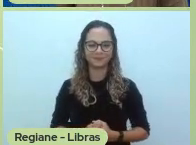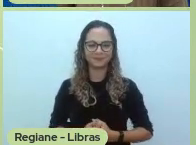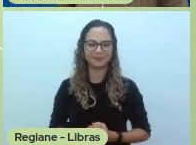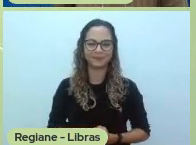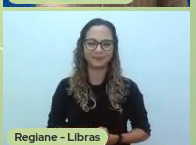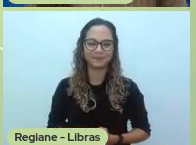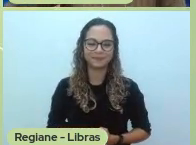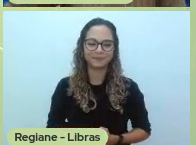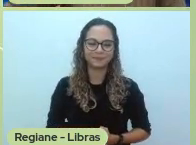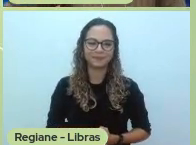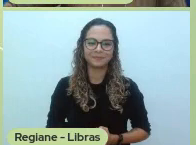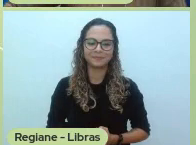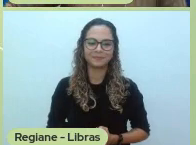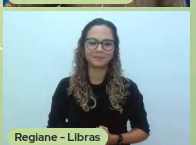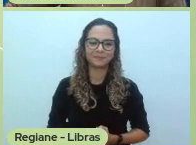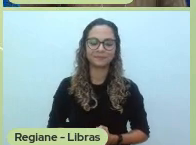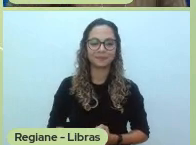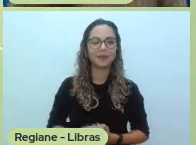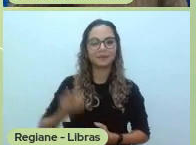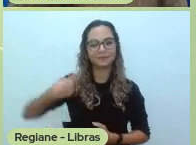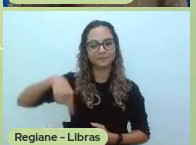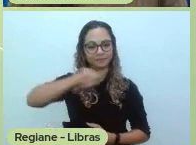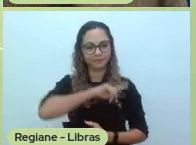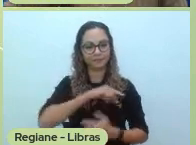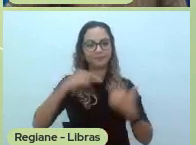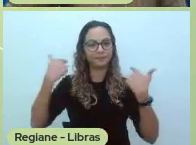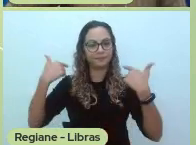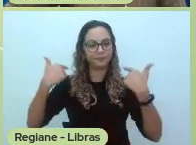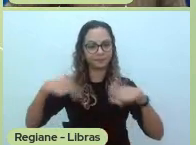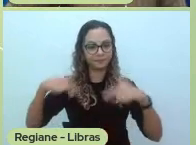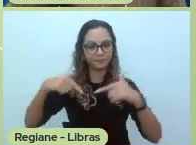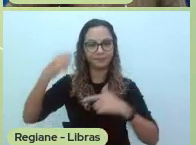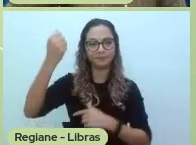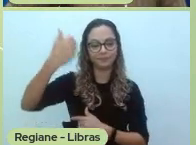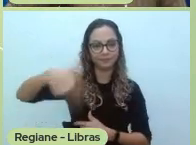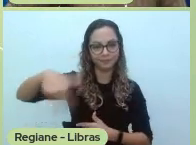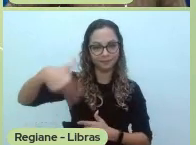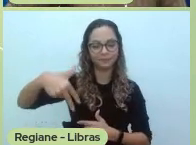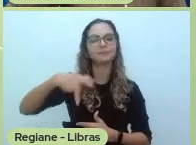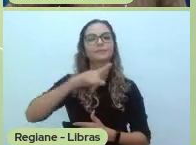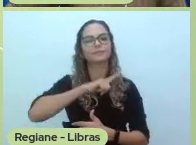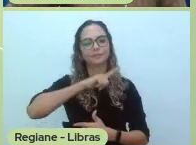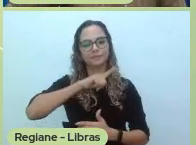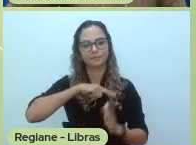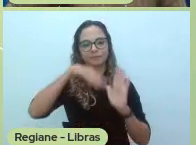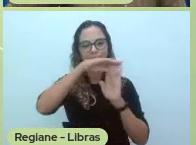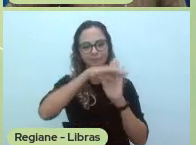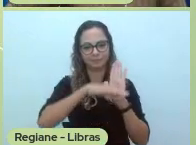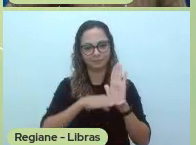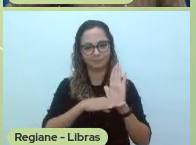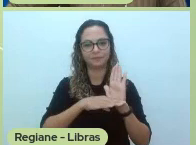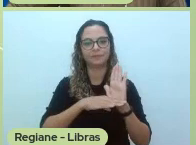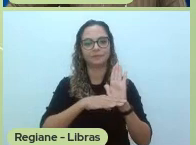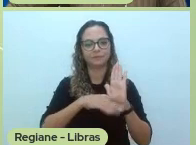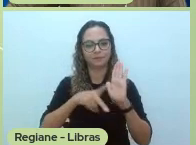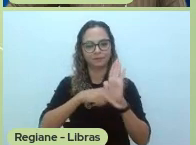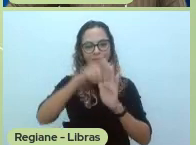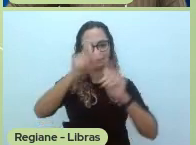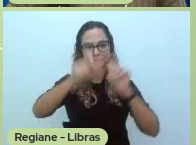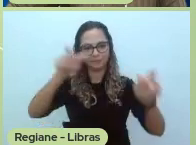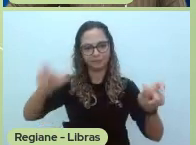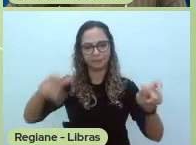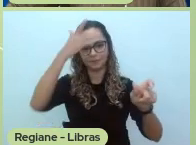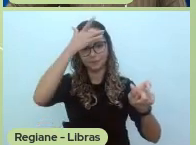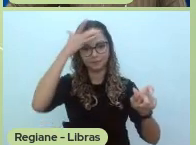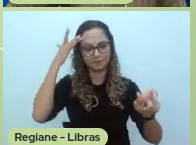A gente tem ações específicas voltadas para mulheres. Para todo mundo que está pensando em formar uma família, né,